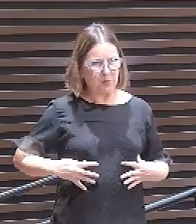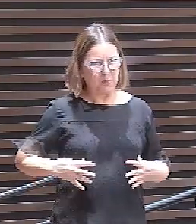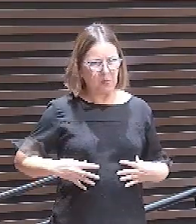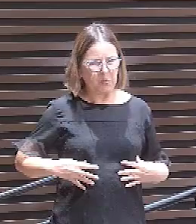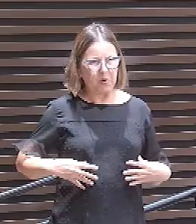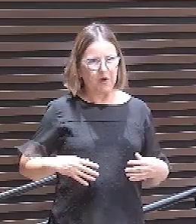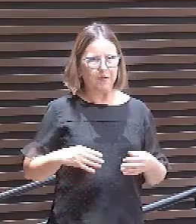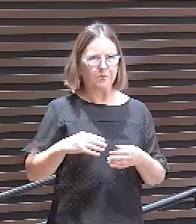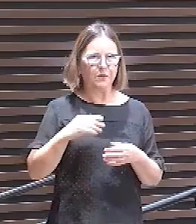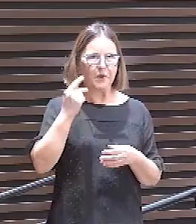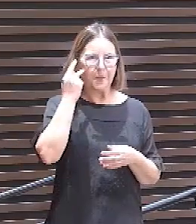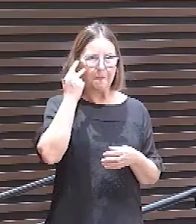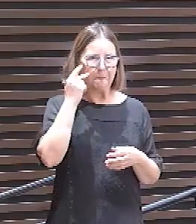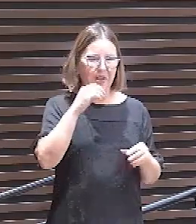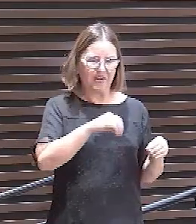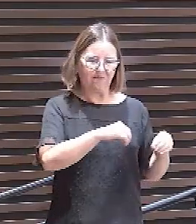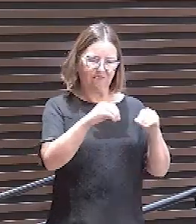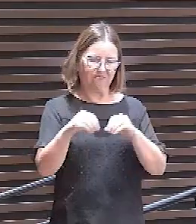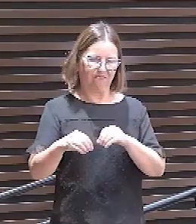o homem.